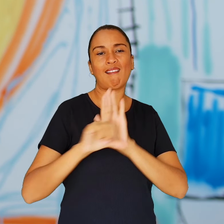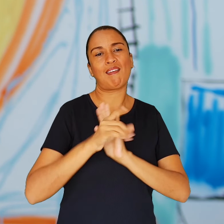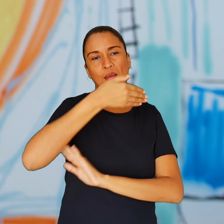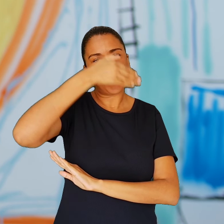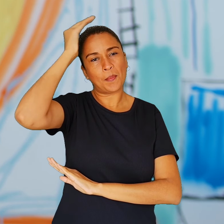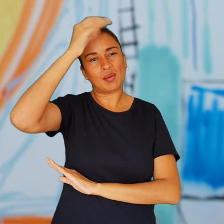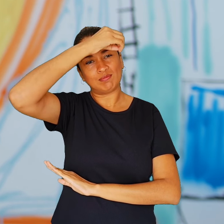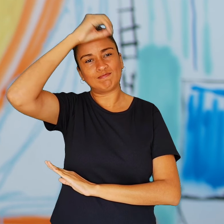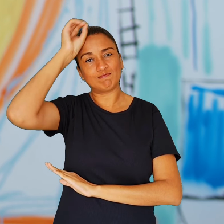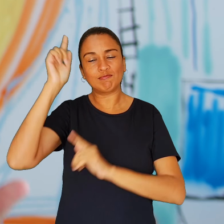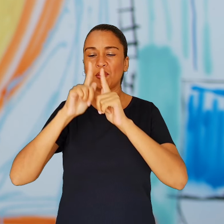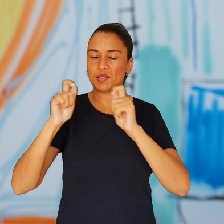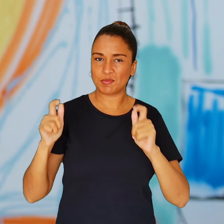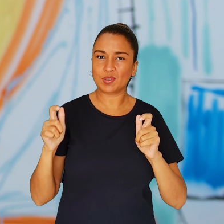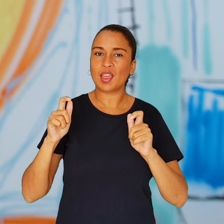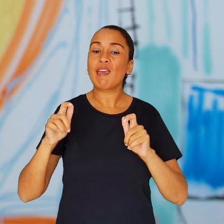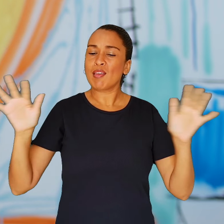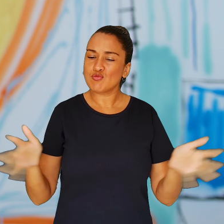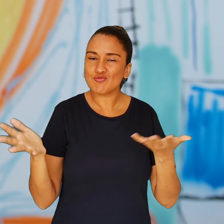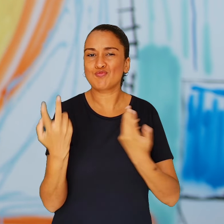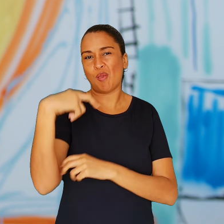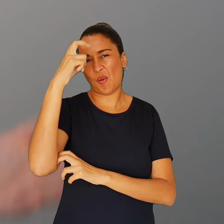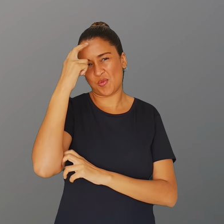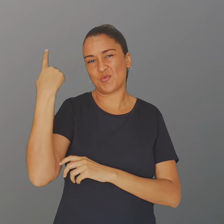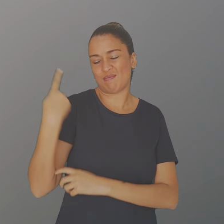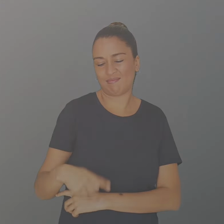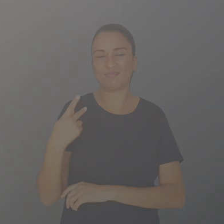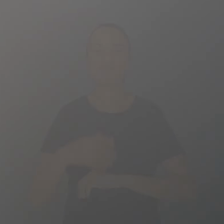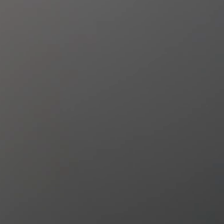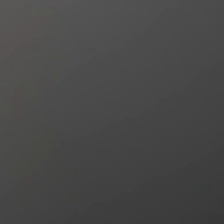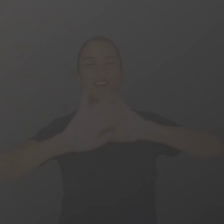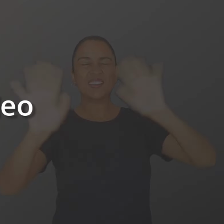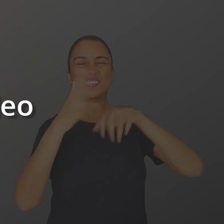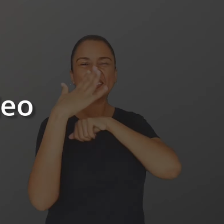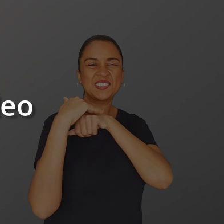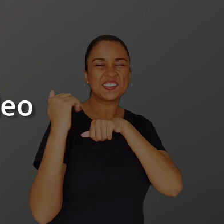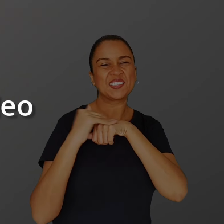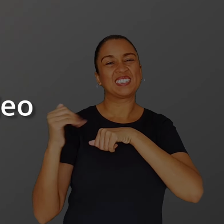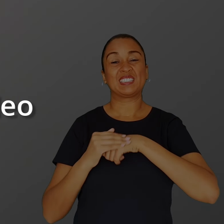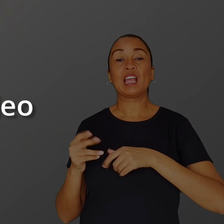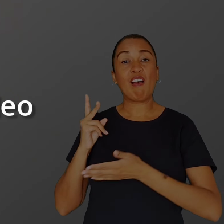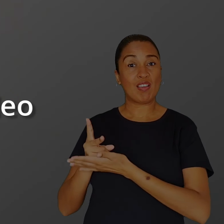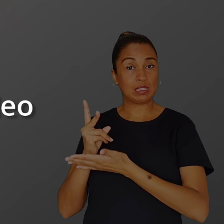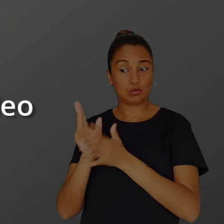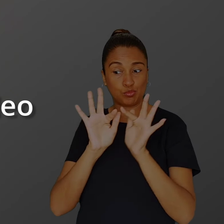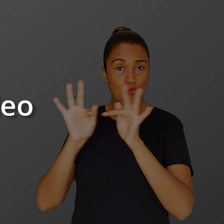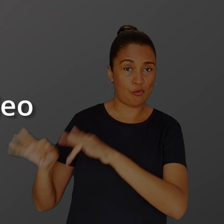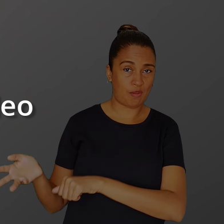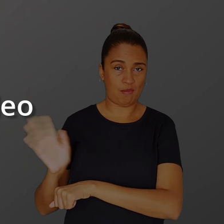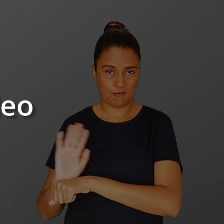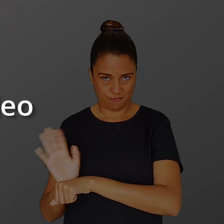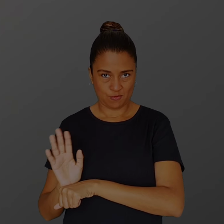Paulo Gustavo em Guabiruba e fomentar a cultura de nosso município. Ô, meus estimados, nós vamos responder sempre ao final